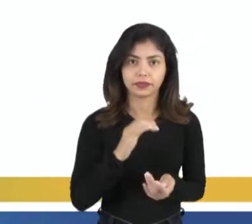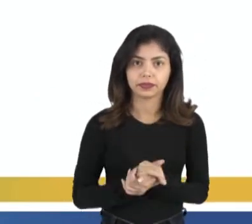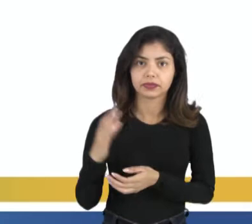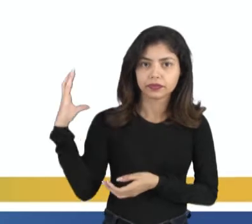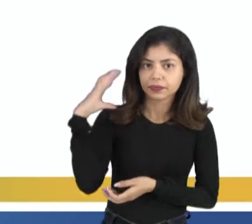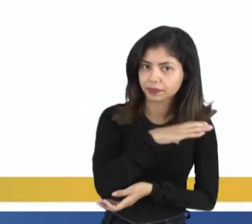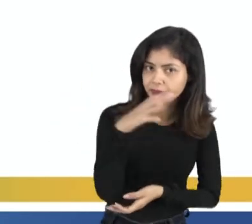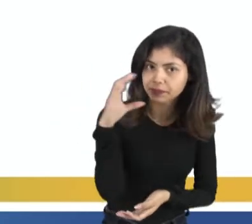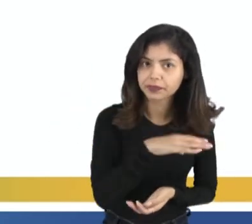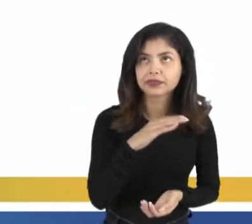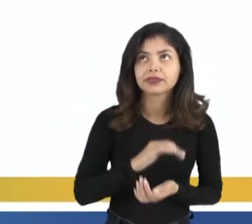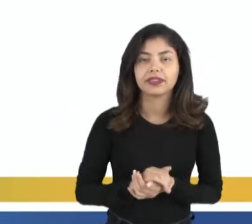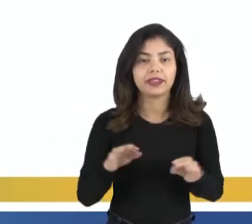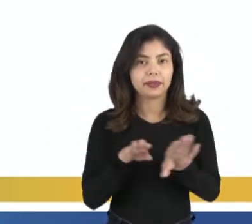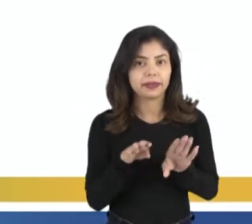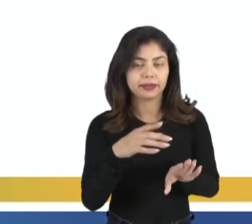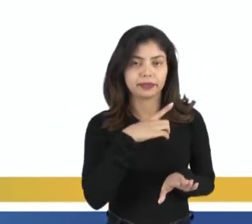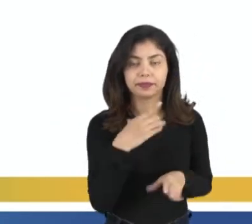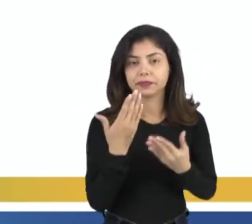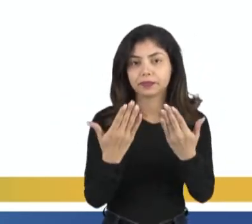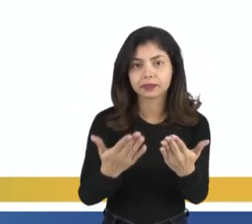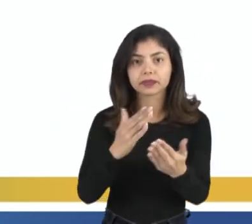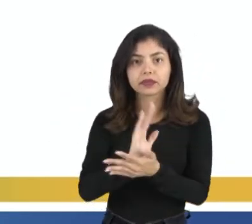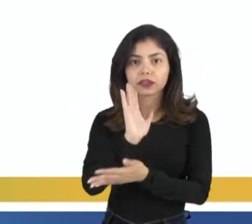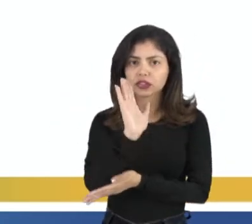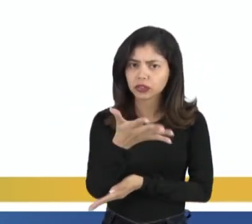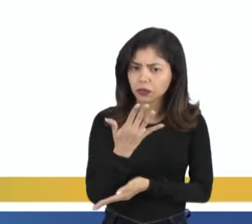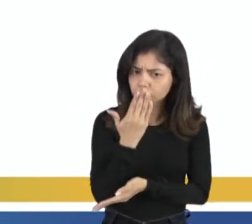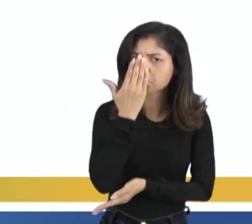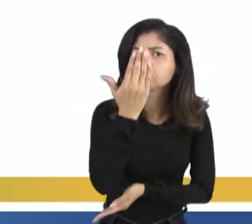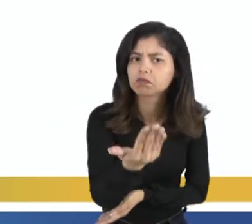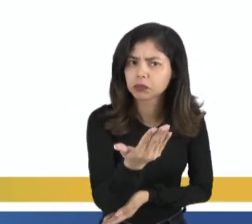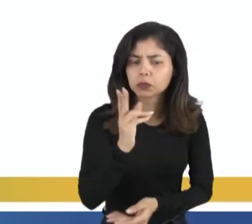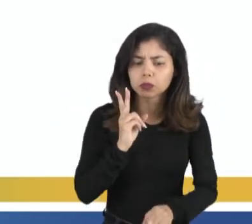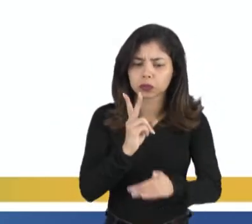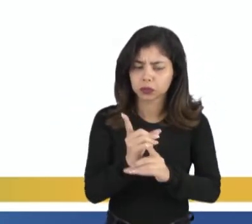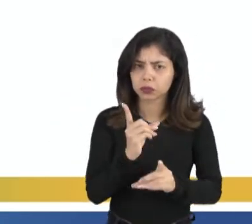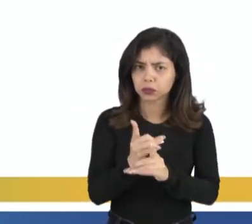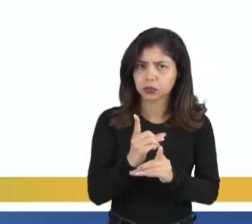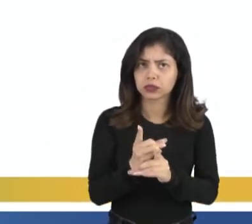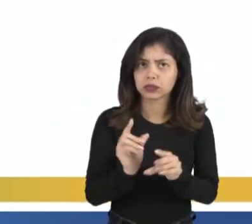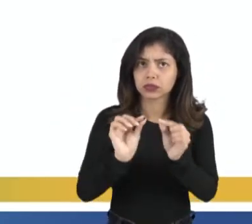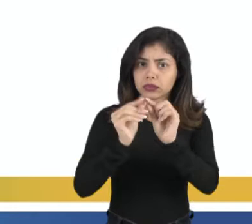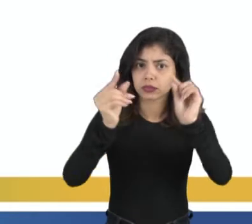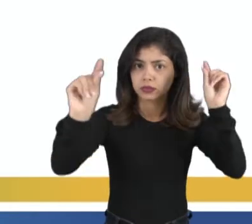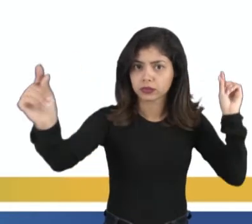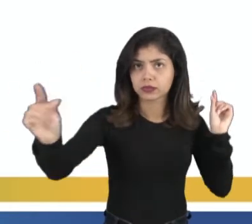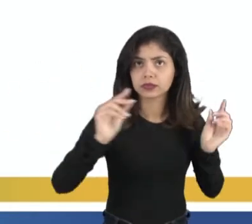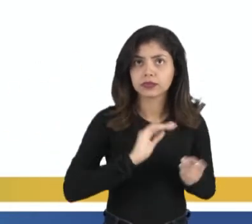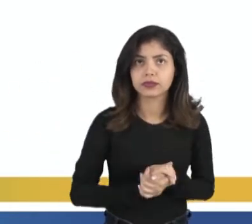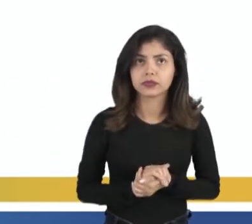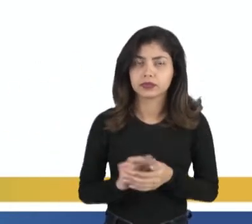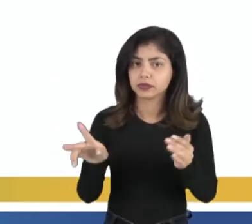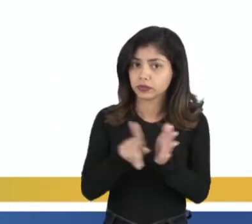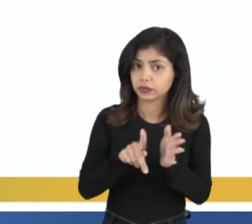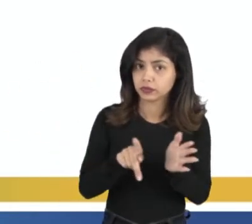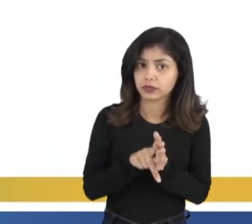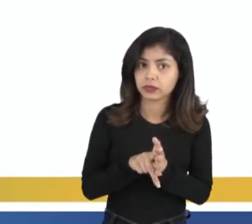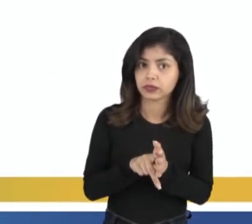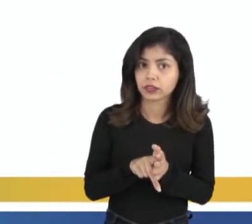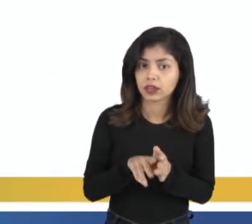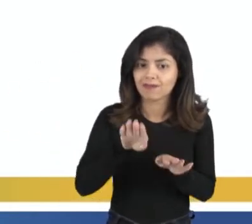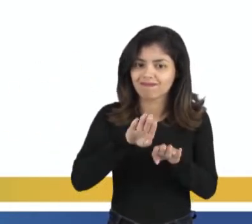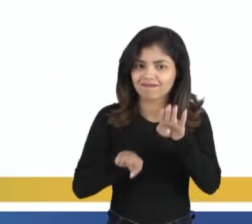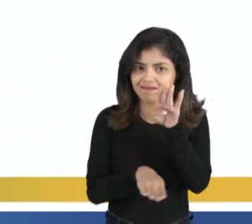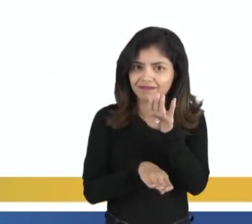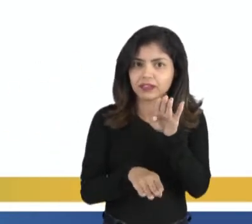na velocidade da luz e pessoal assim já de cara a gente encontra aqui as distâncias astronômicas são